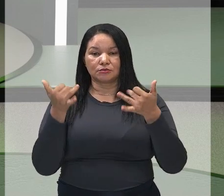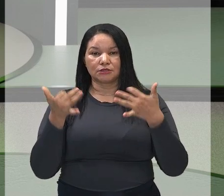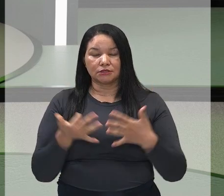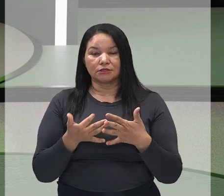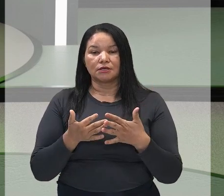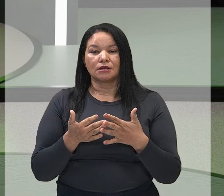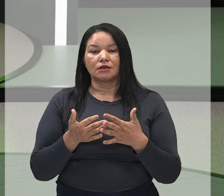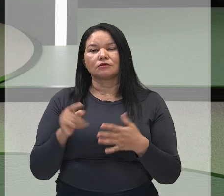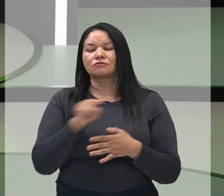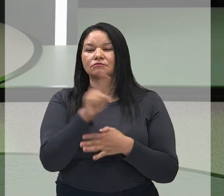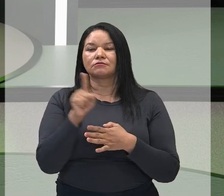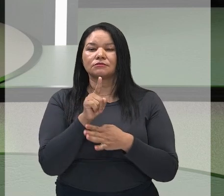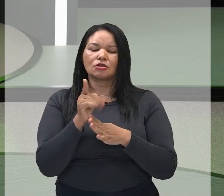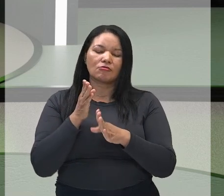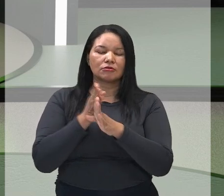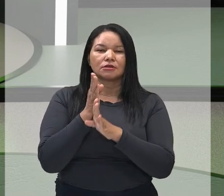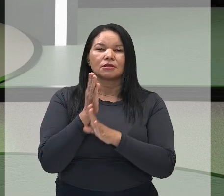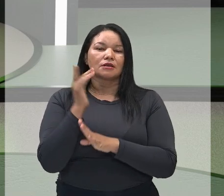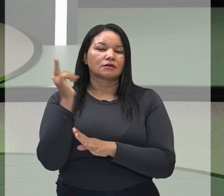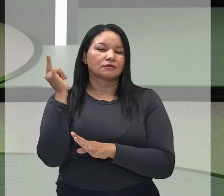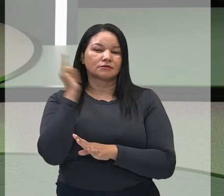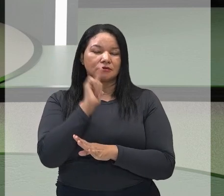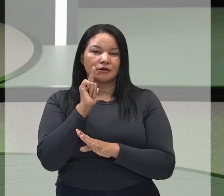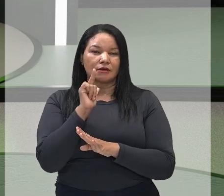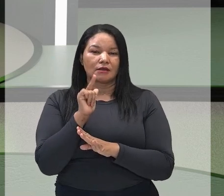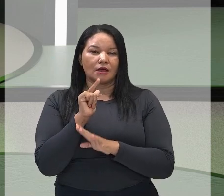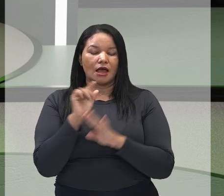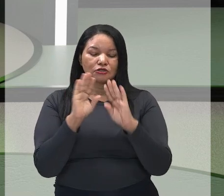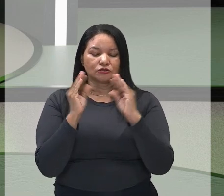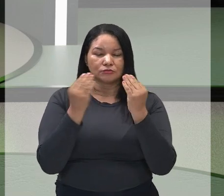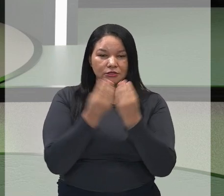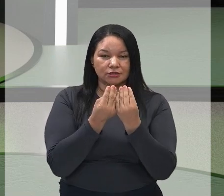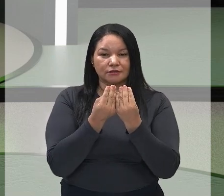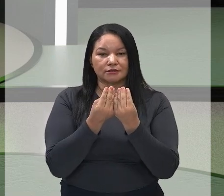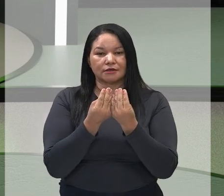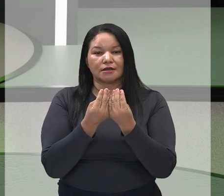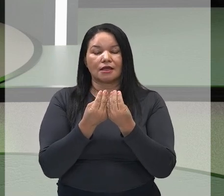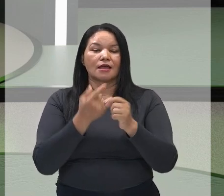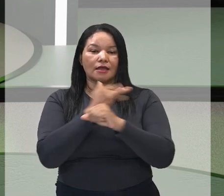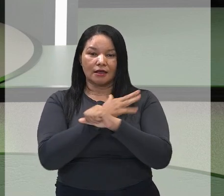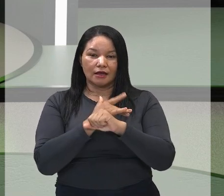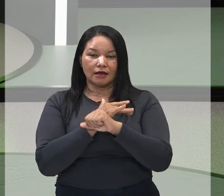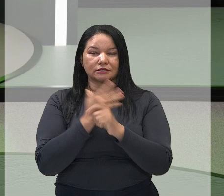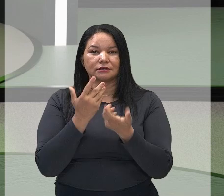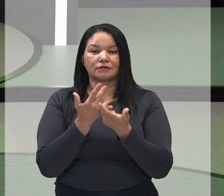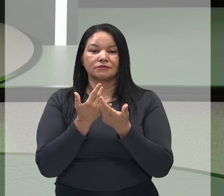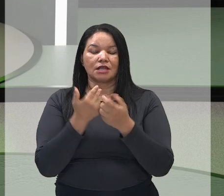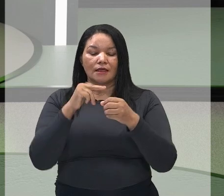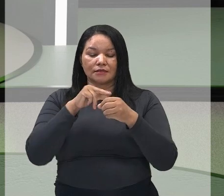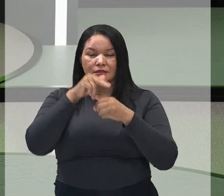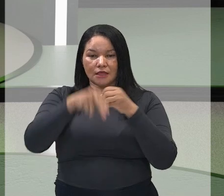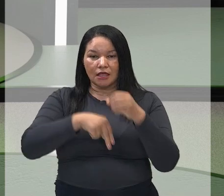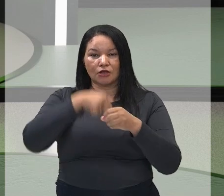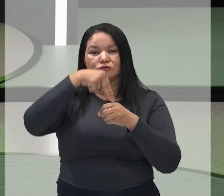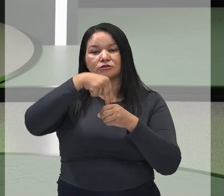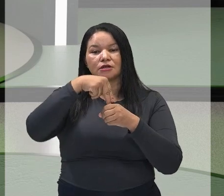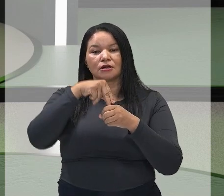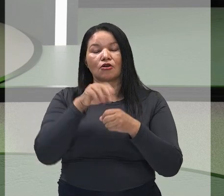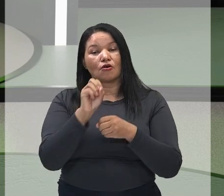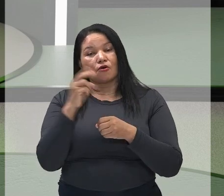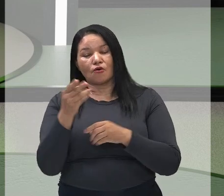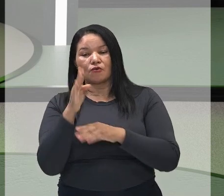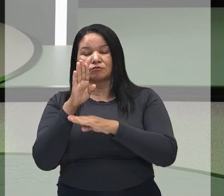consegue determinar se uma substância ela é ácida, neutra ou básica. Para isso foi construída